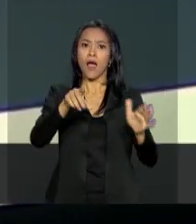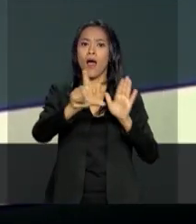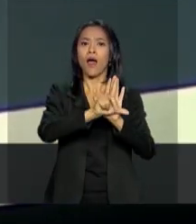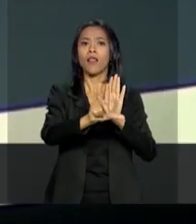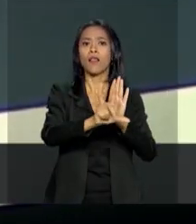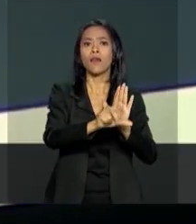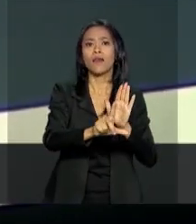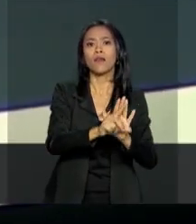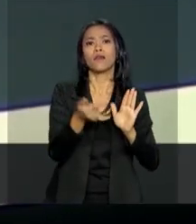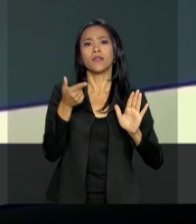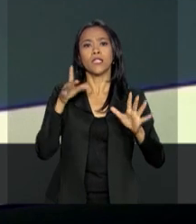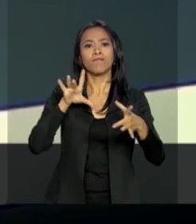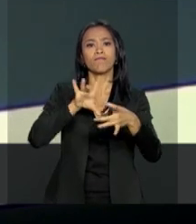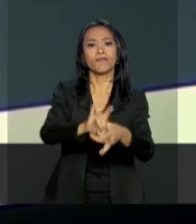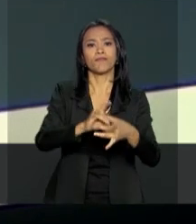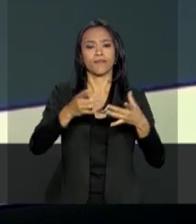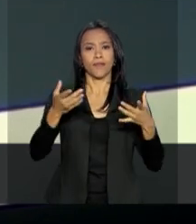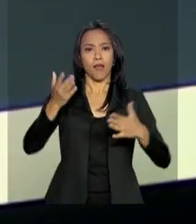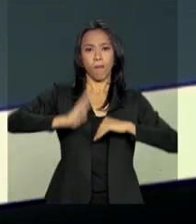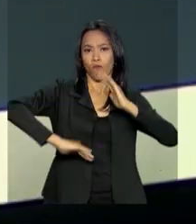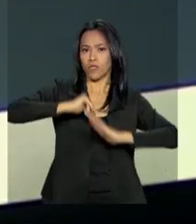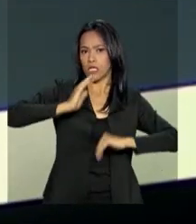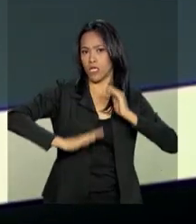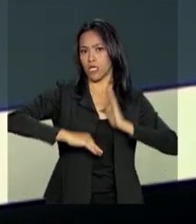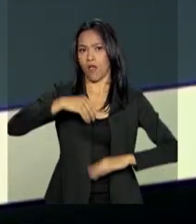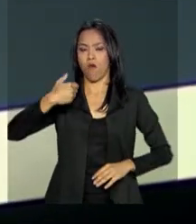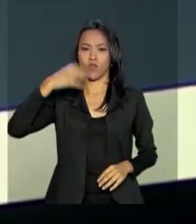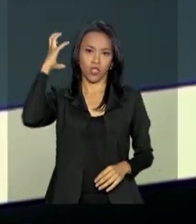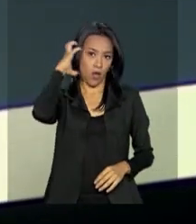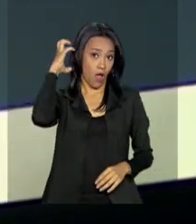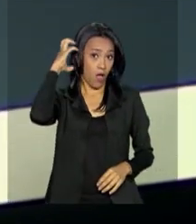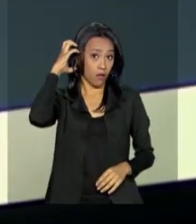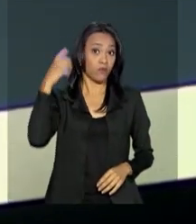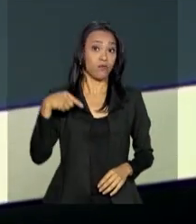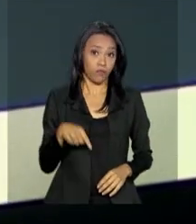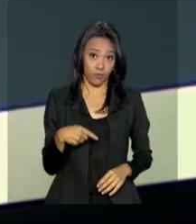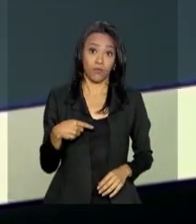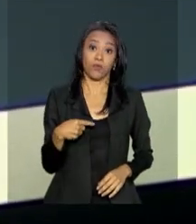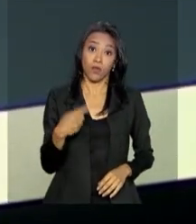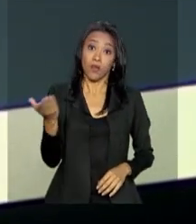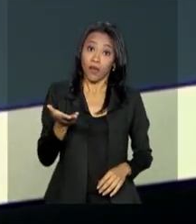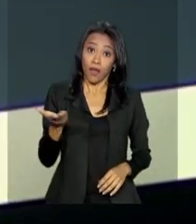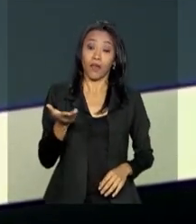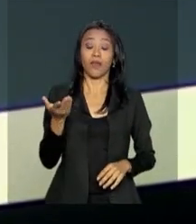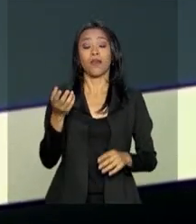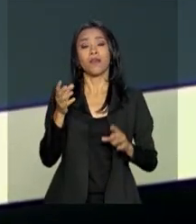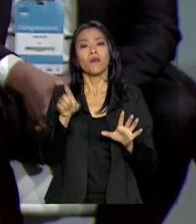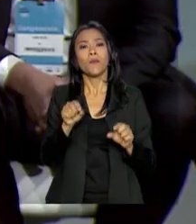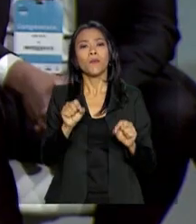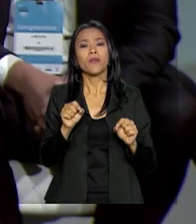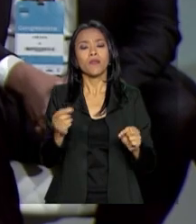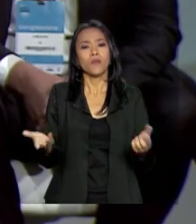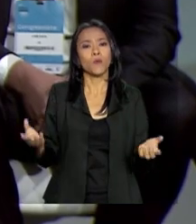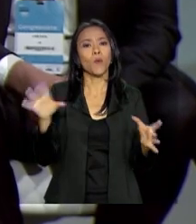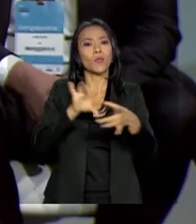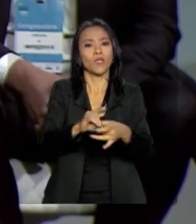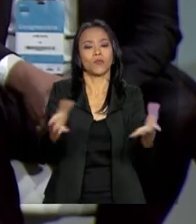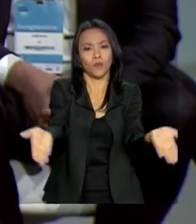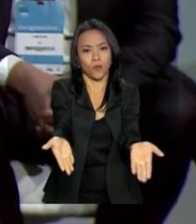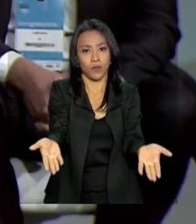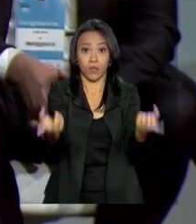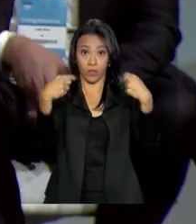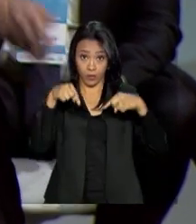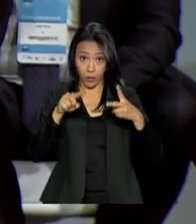moderniza a definição da profissão de radialista deixando adequada era tecnológica digital em que vivemos com o